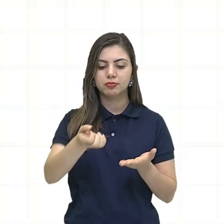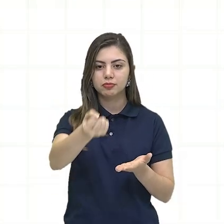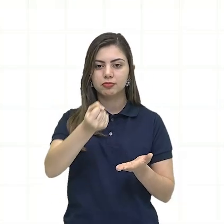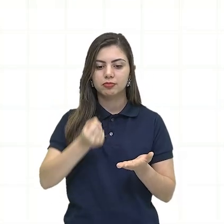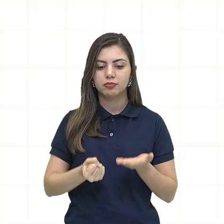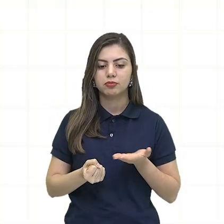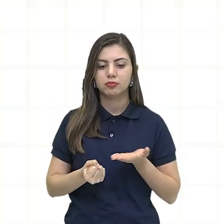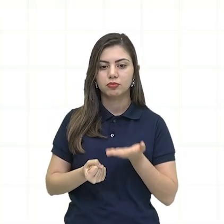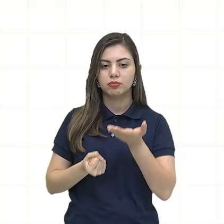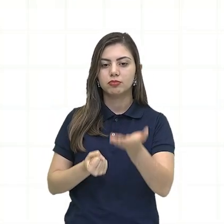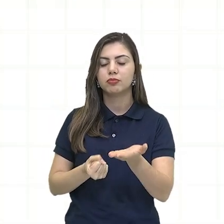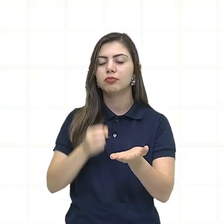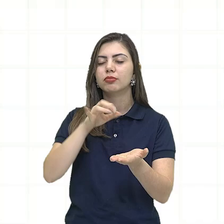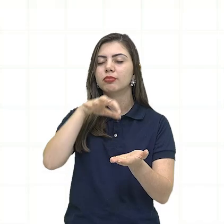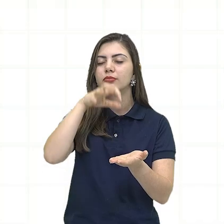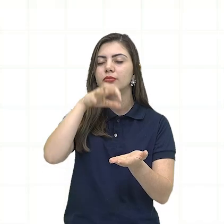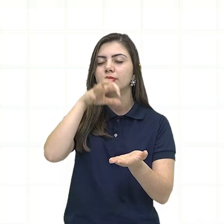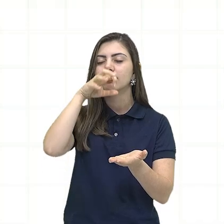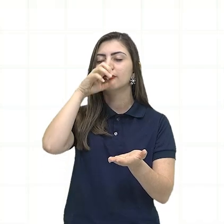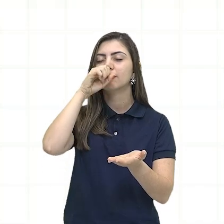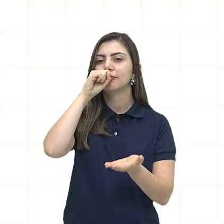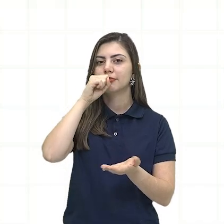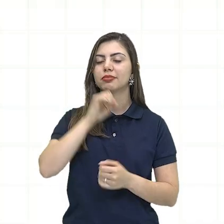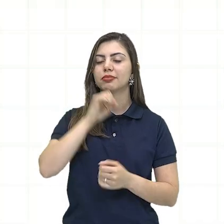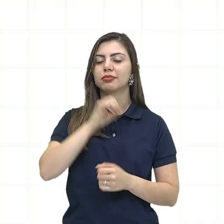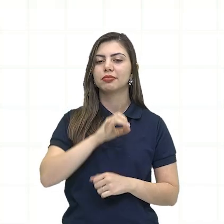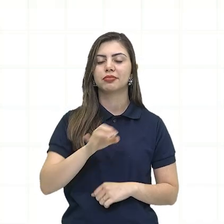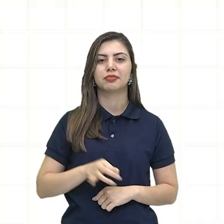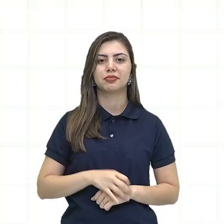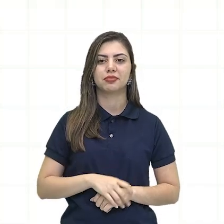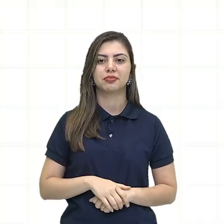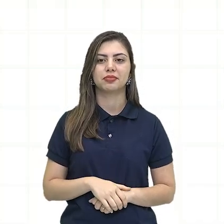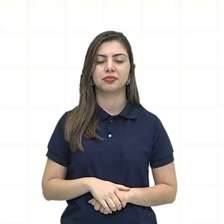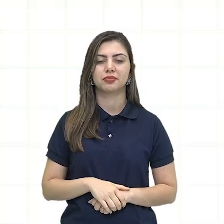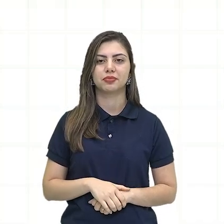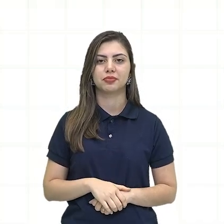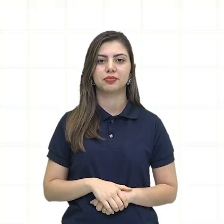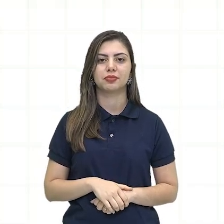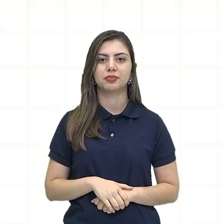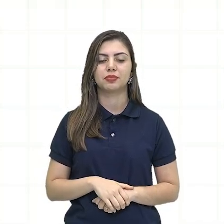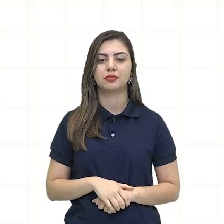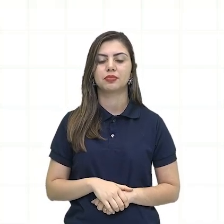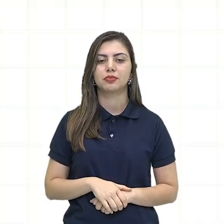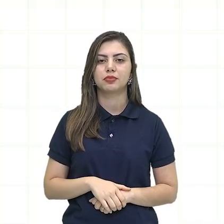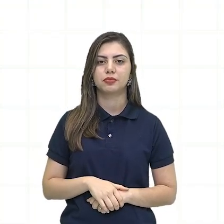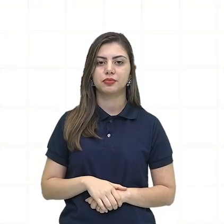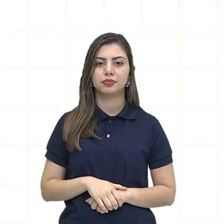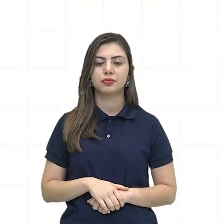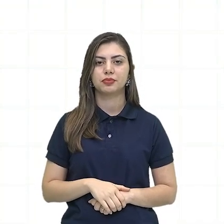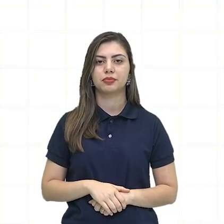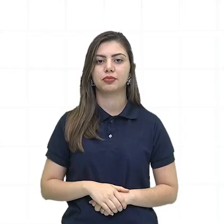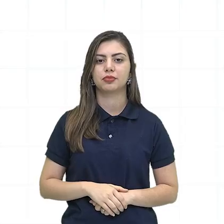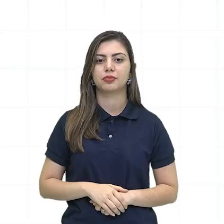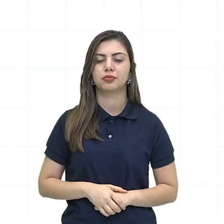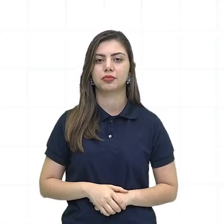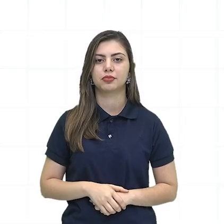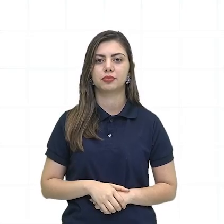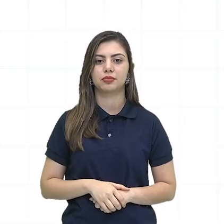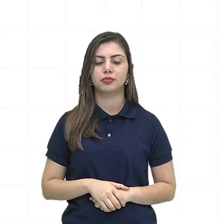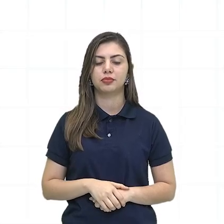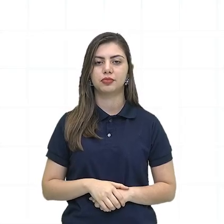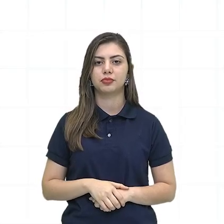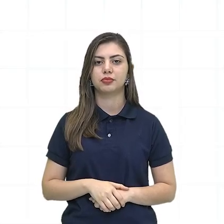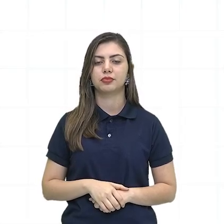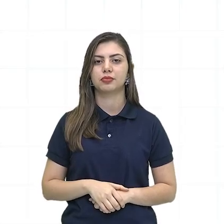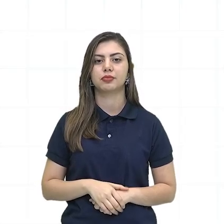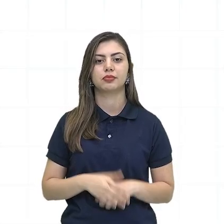então perfuma a casa toda com o cheiro da comida. E aí nós passamos para